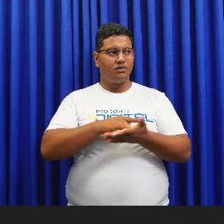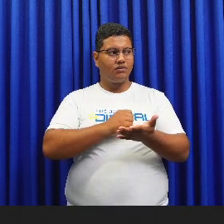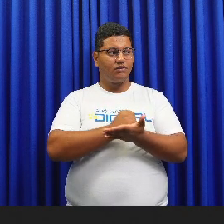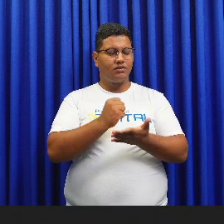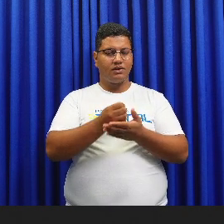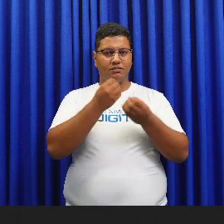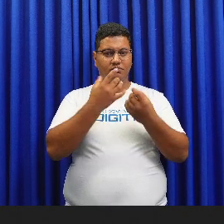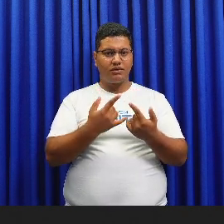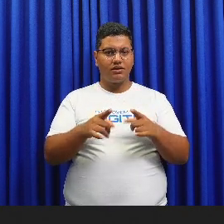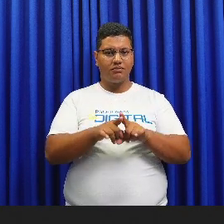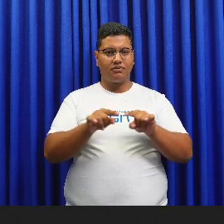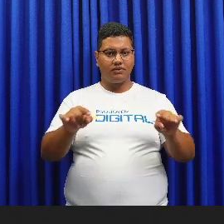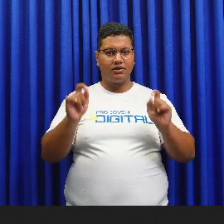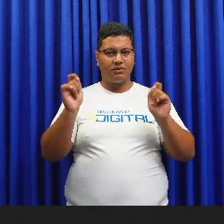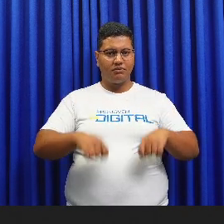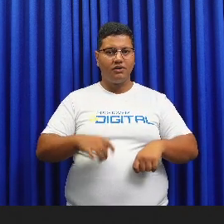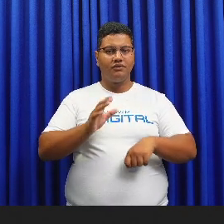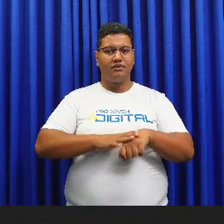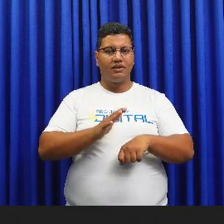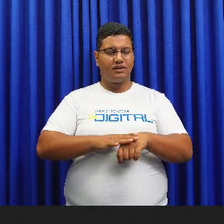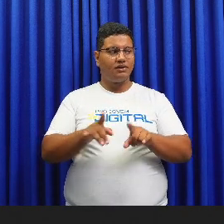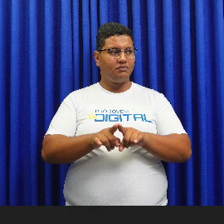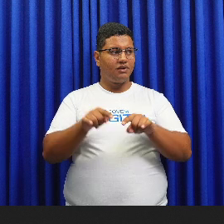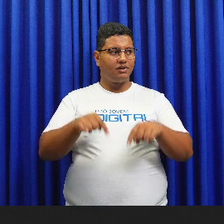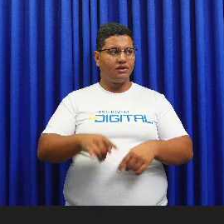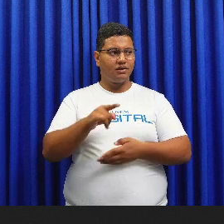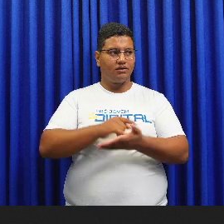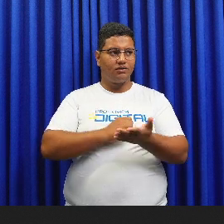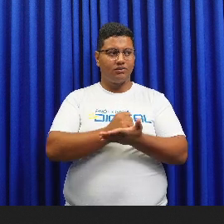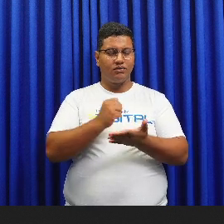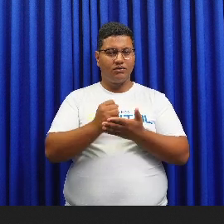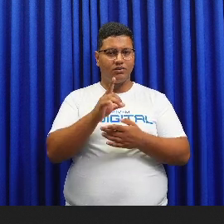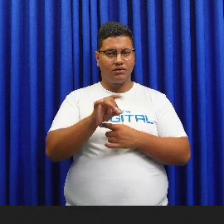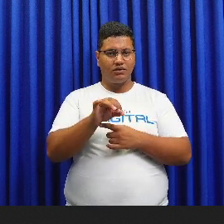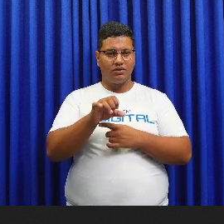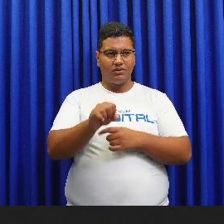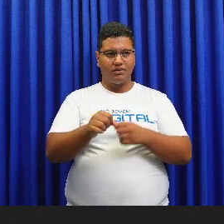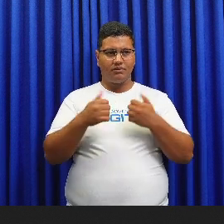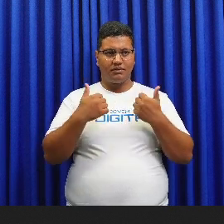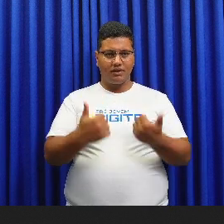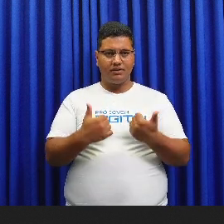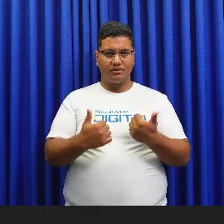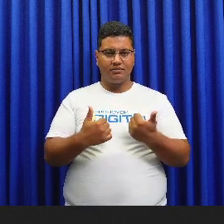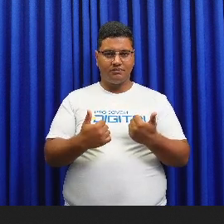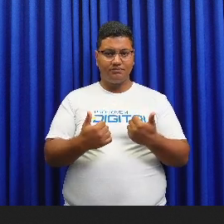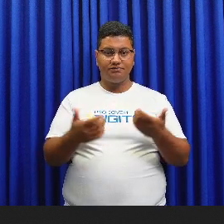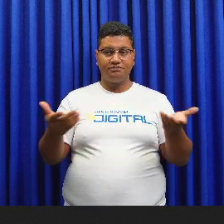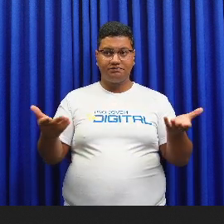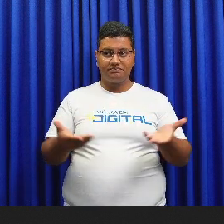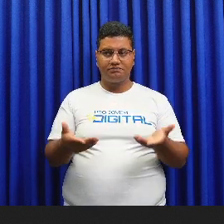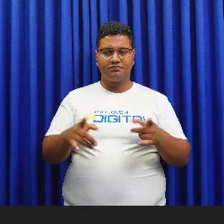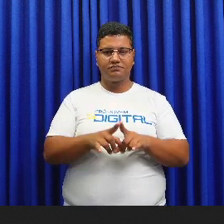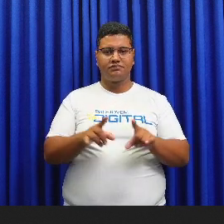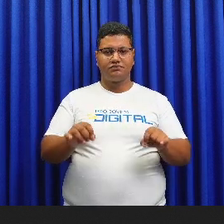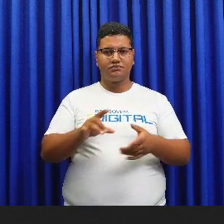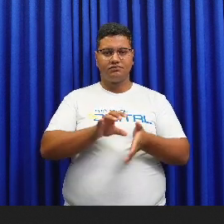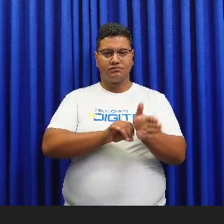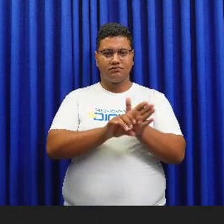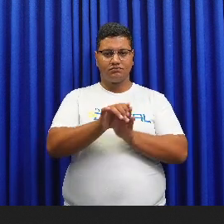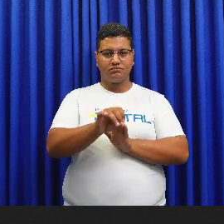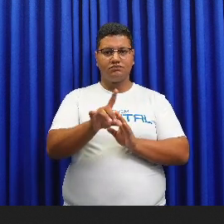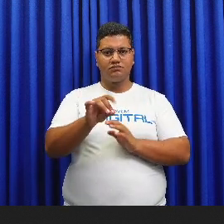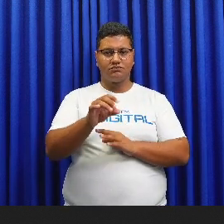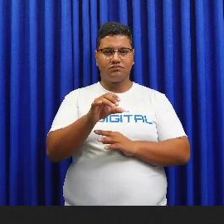contrato você pode fazer aqui no Google Docs, beleza? Aqui no Google Docs você vai redigir